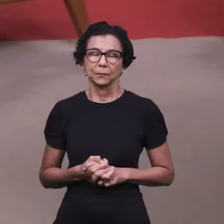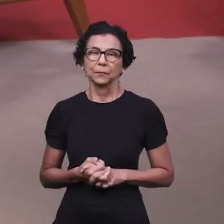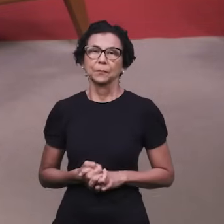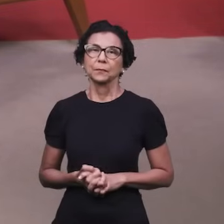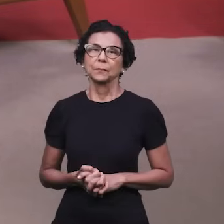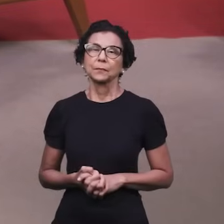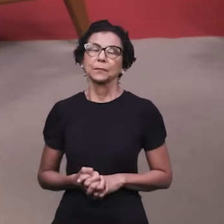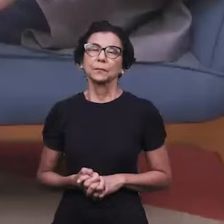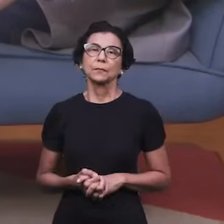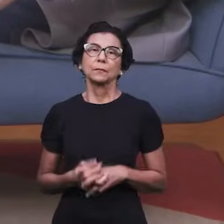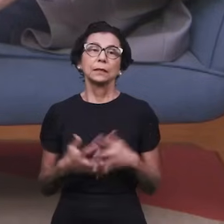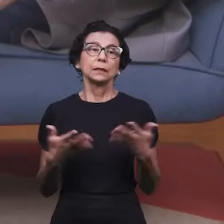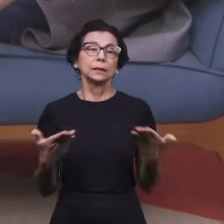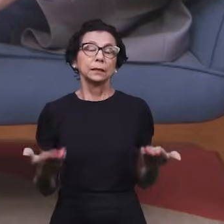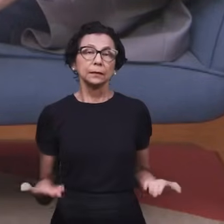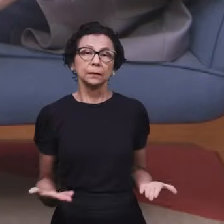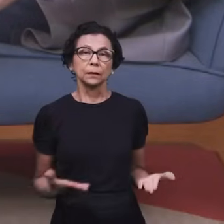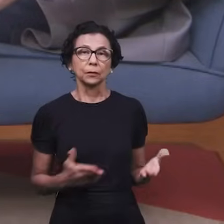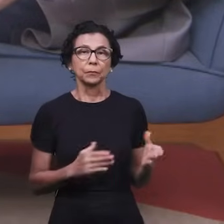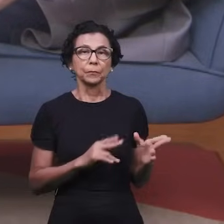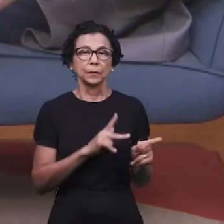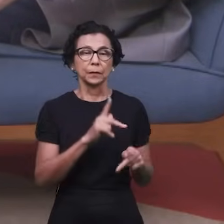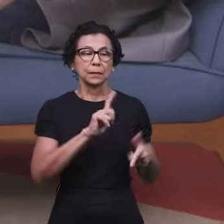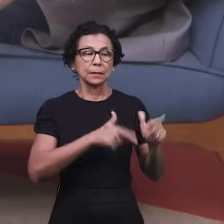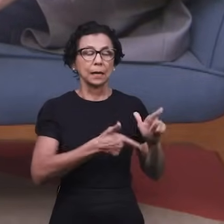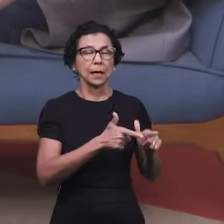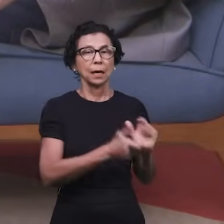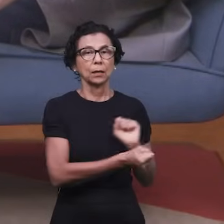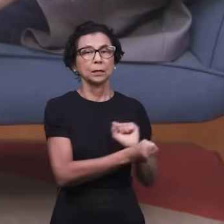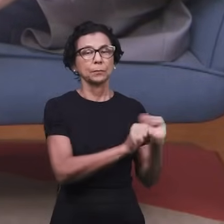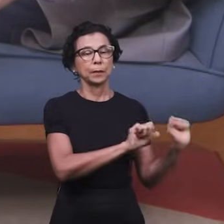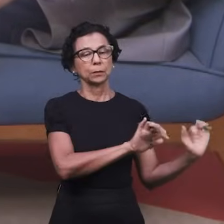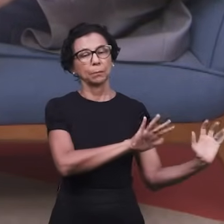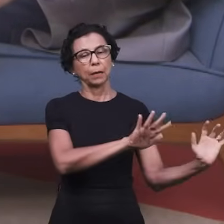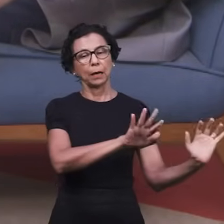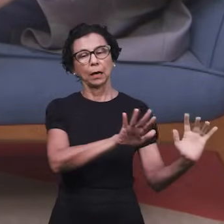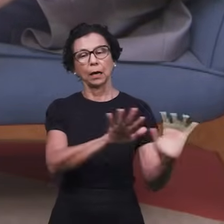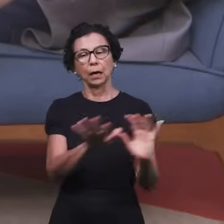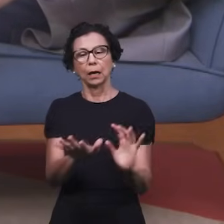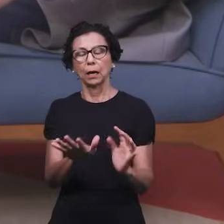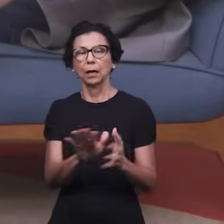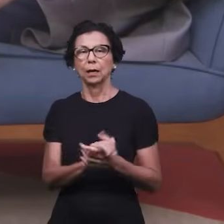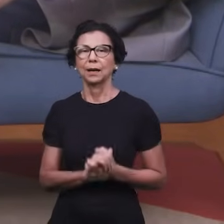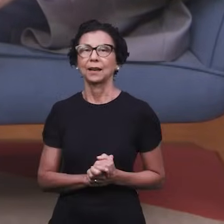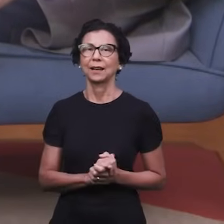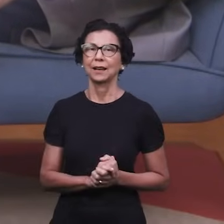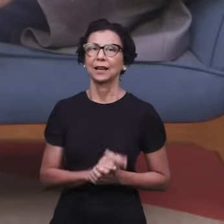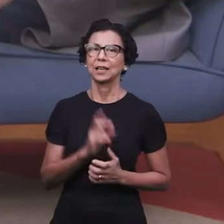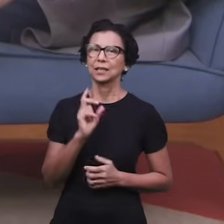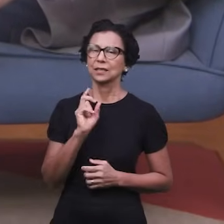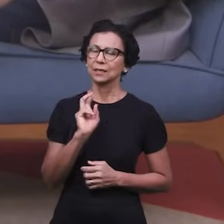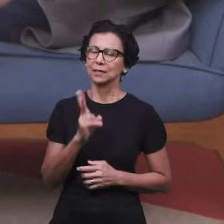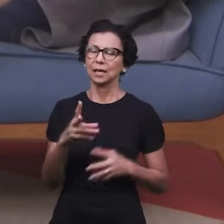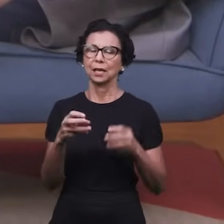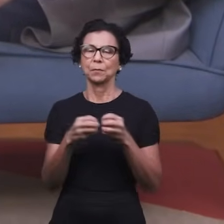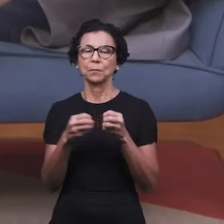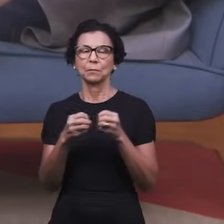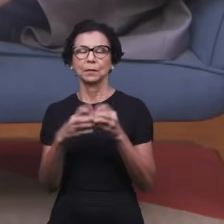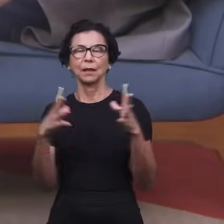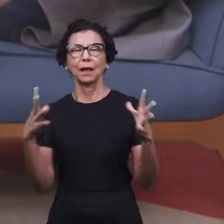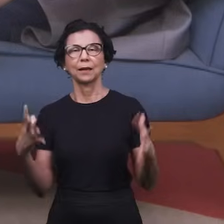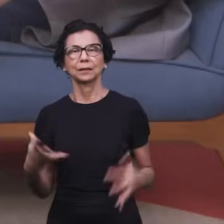experiência também. Não tinha água, brota a água da rocha. Isso. Não tem comida, vem o maná pela manhã,